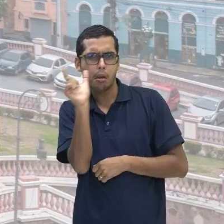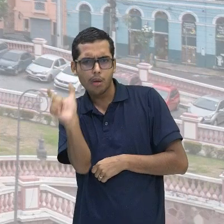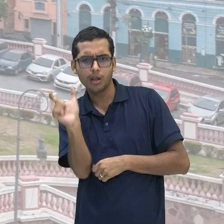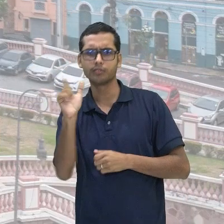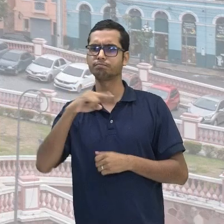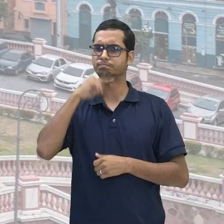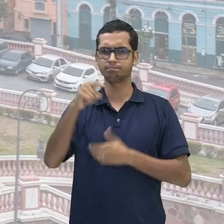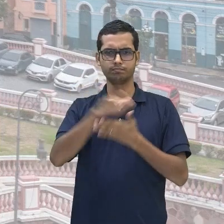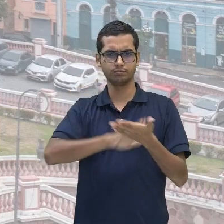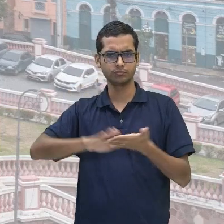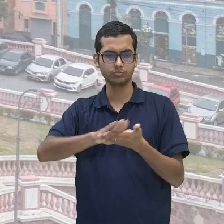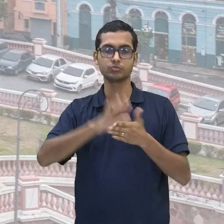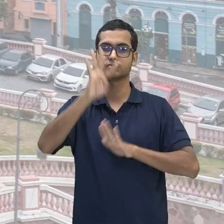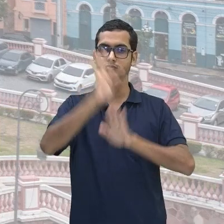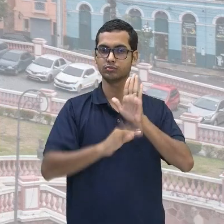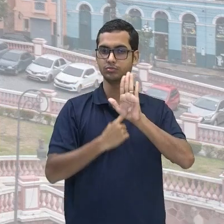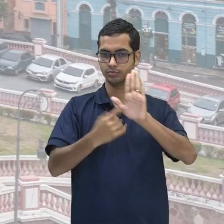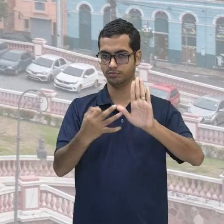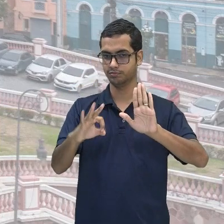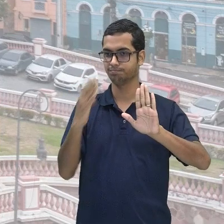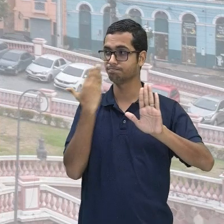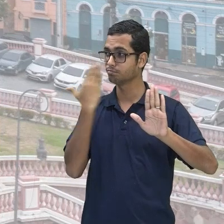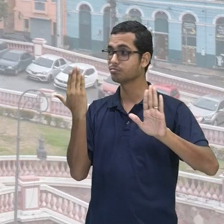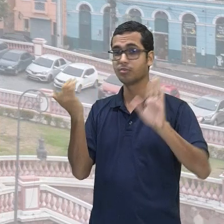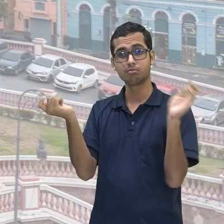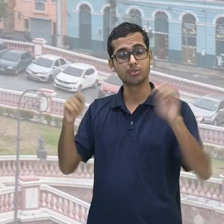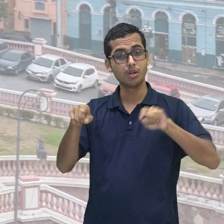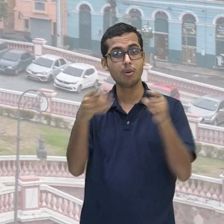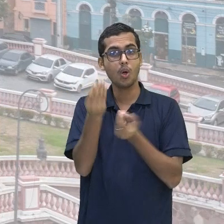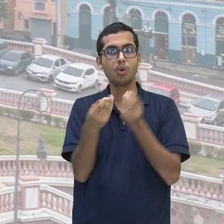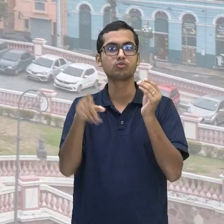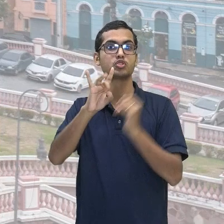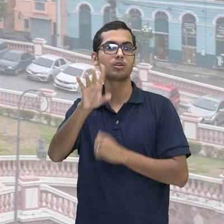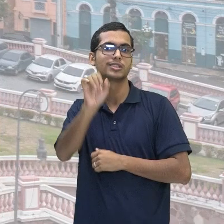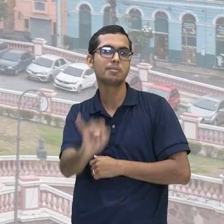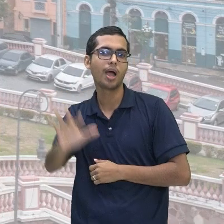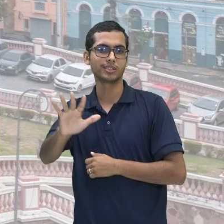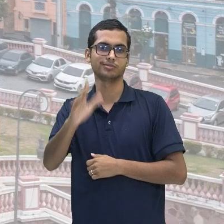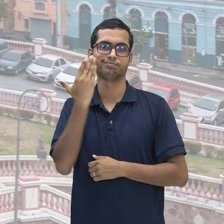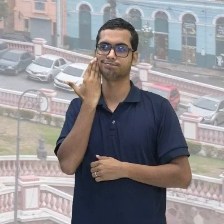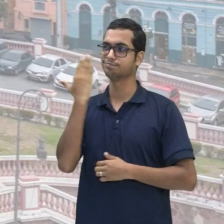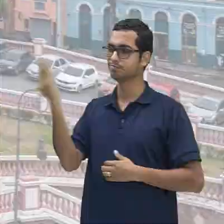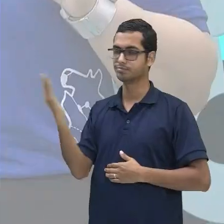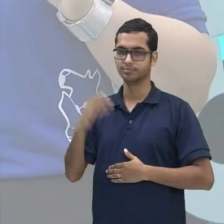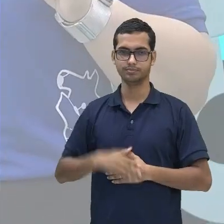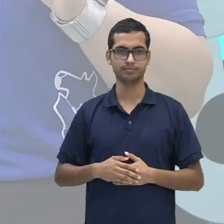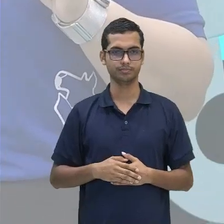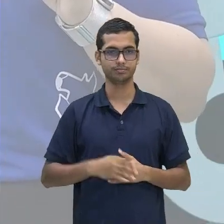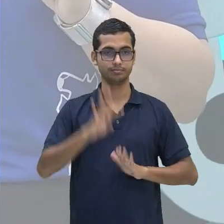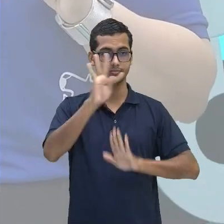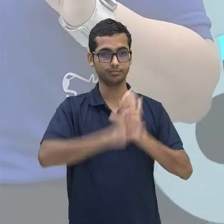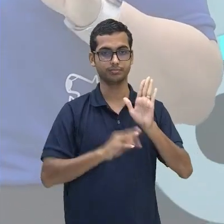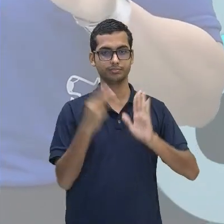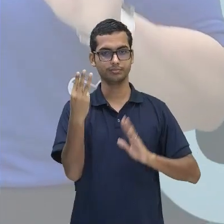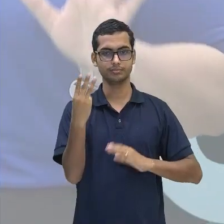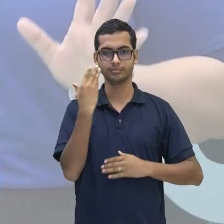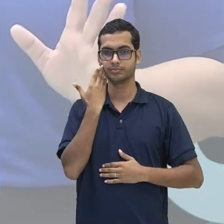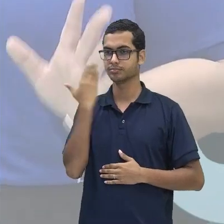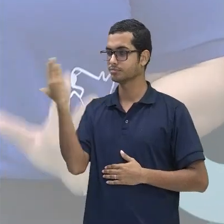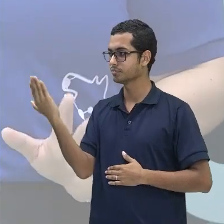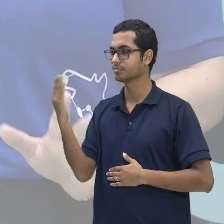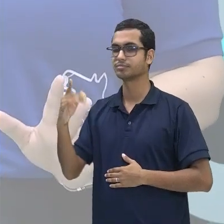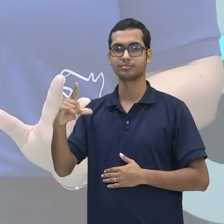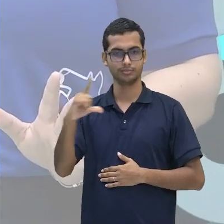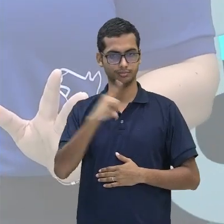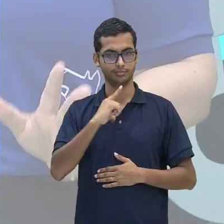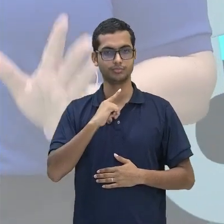E isso também é um texto, certo, gente? E agora, o texto 3. E aí, neste texto 3, agora eu